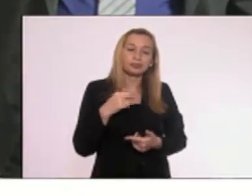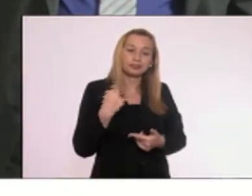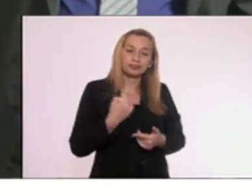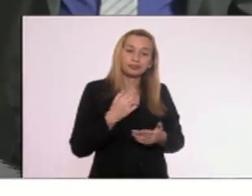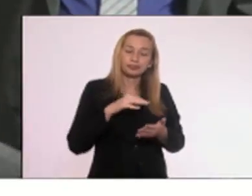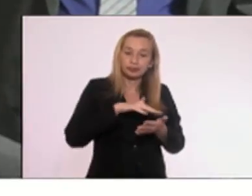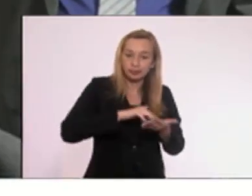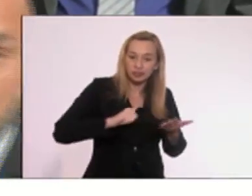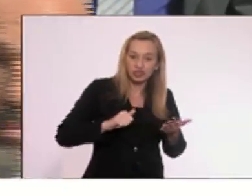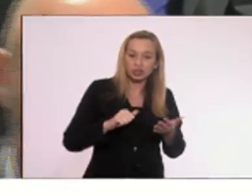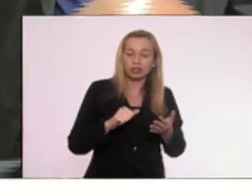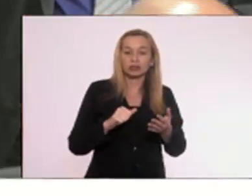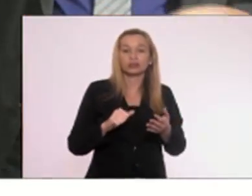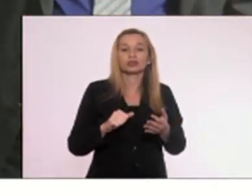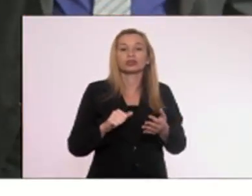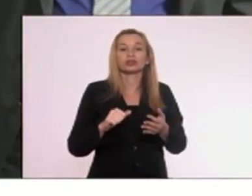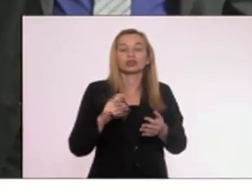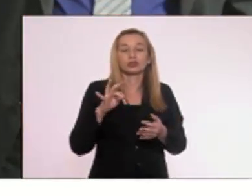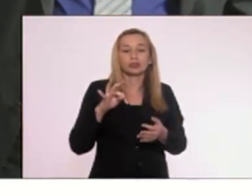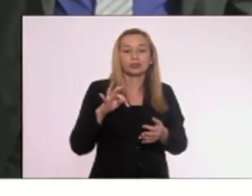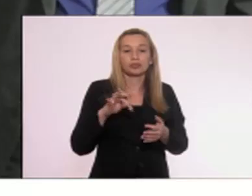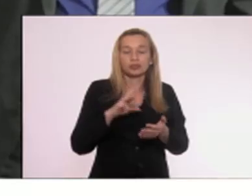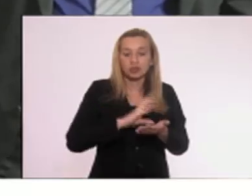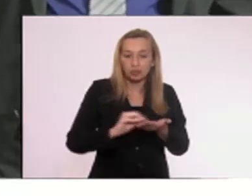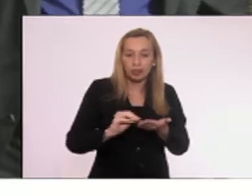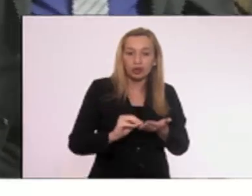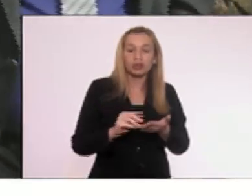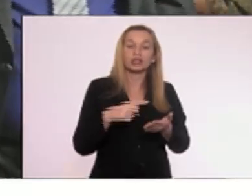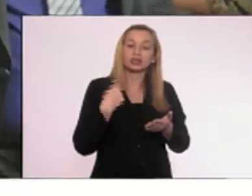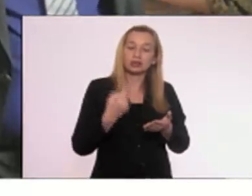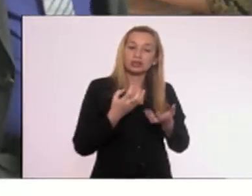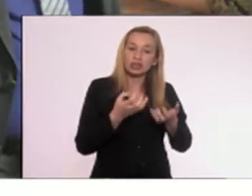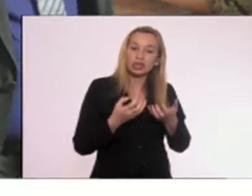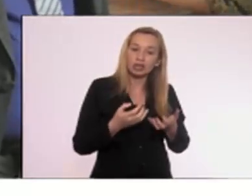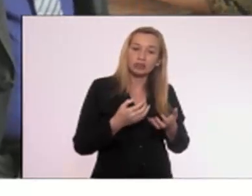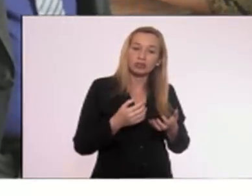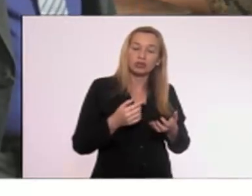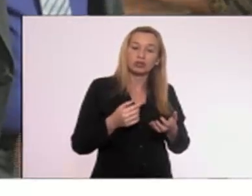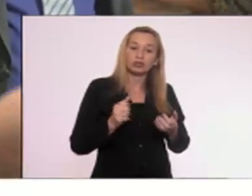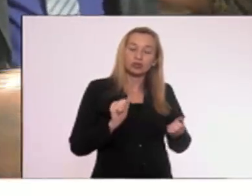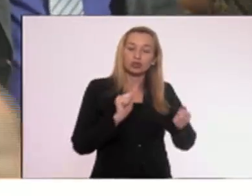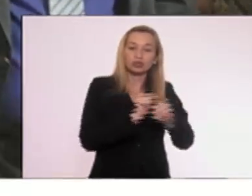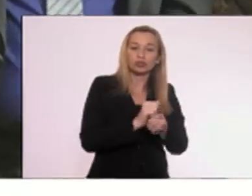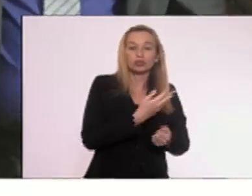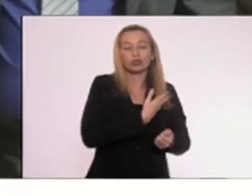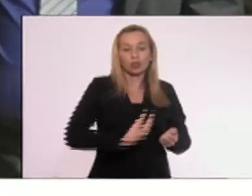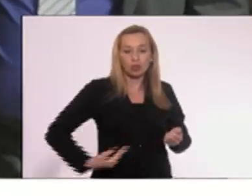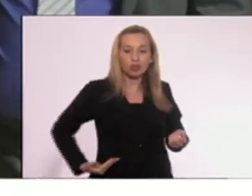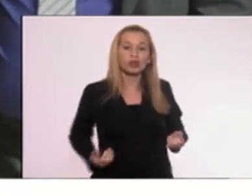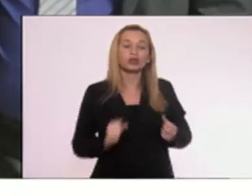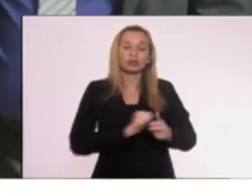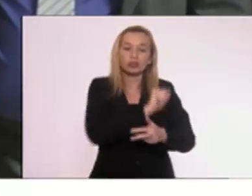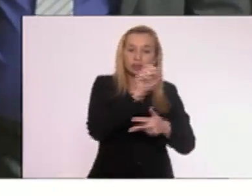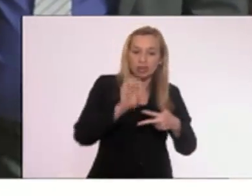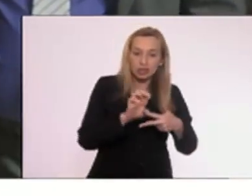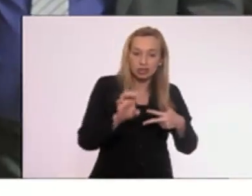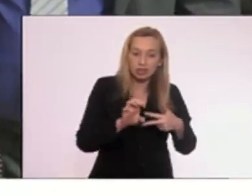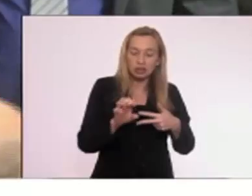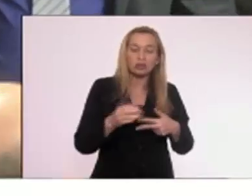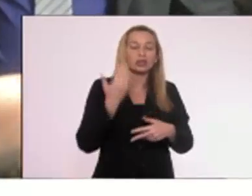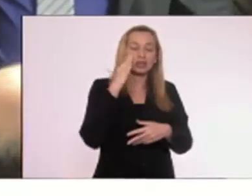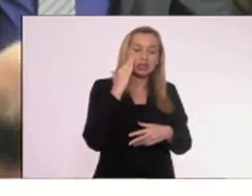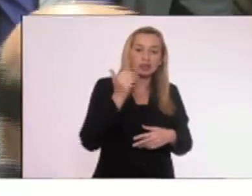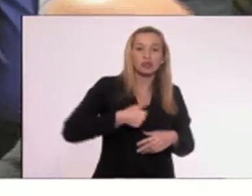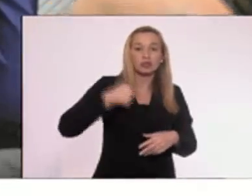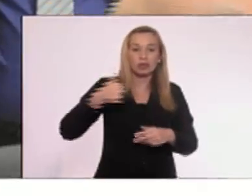de pauta a análise desse veto, é porque a gente está buscando, com a liderança do governo, com o Poder Executivo, o entendimento